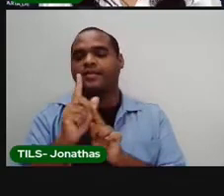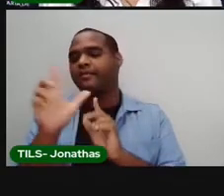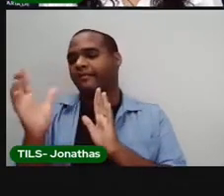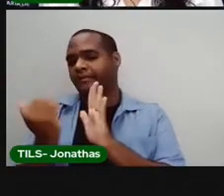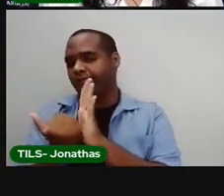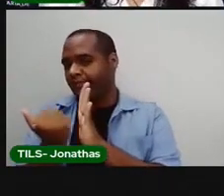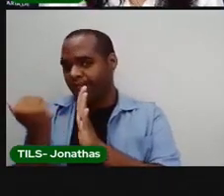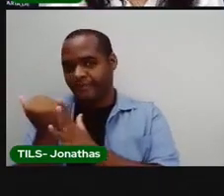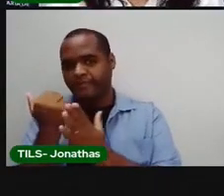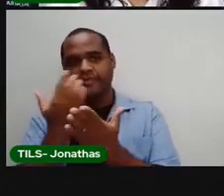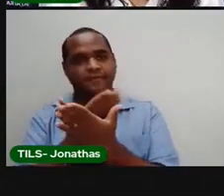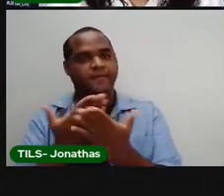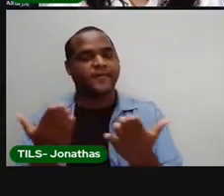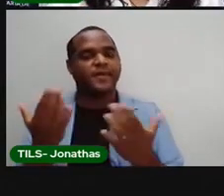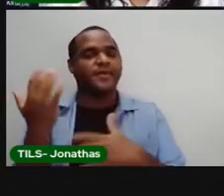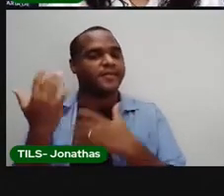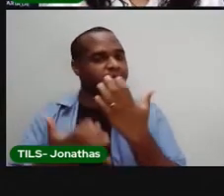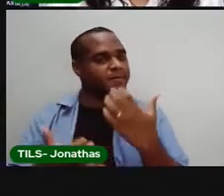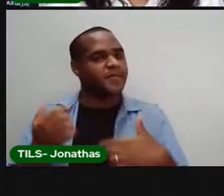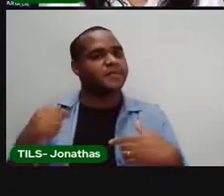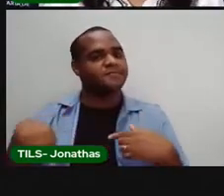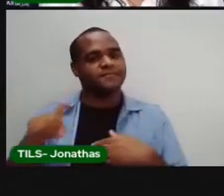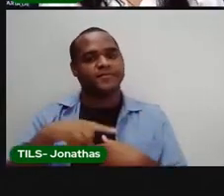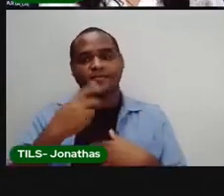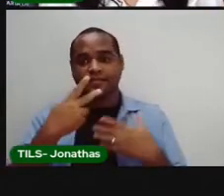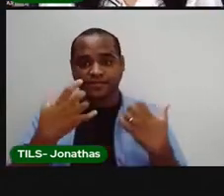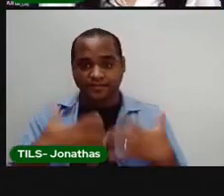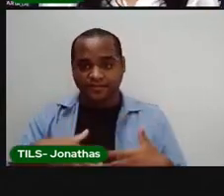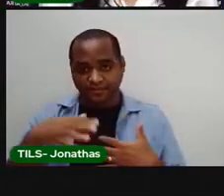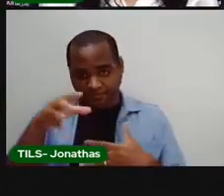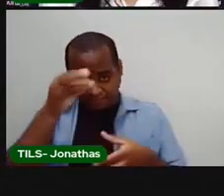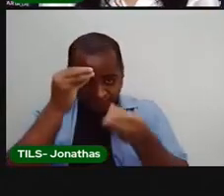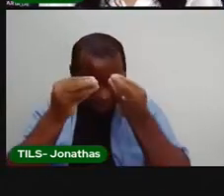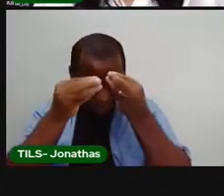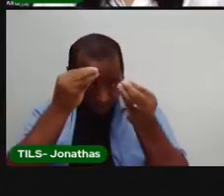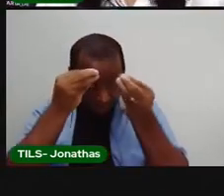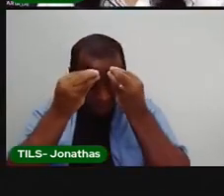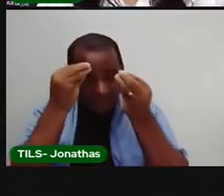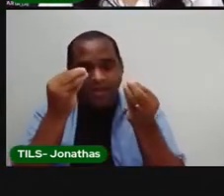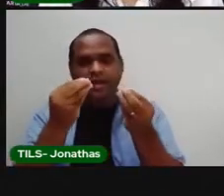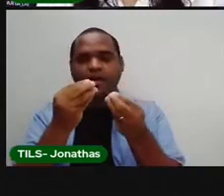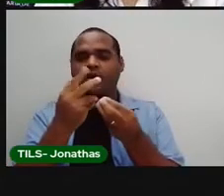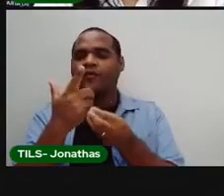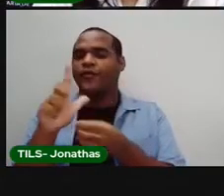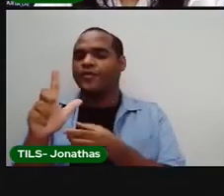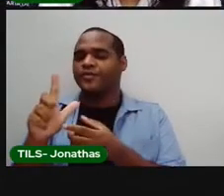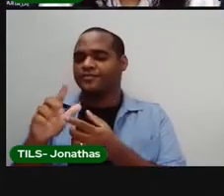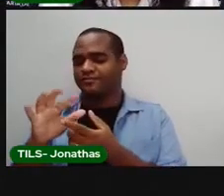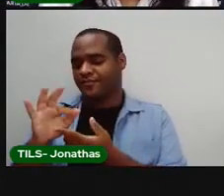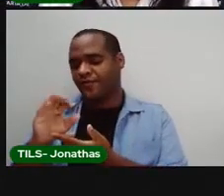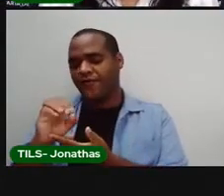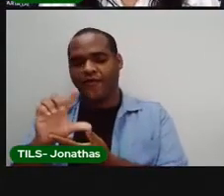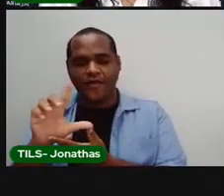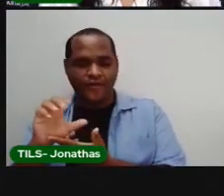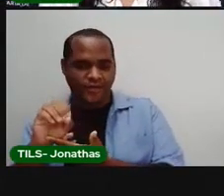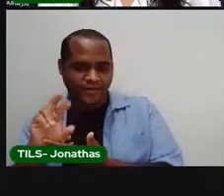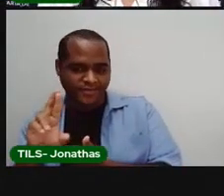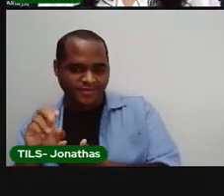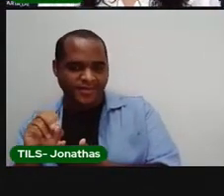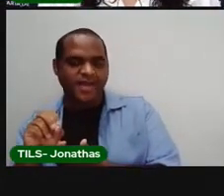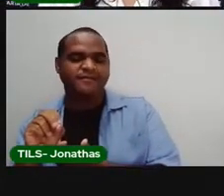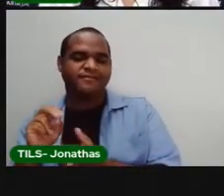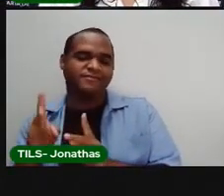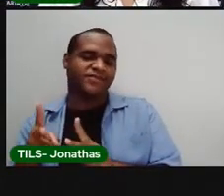rimas, são fáceis de memorizar, fazem parte do folclore popular da nossa cultura